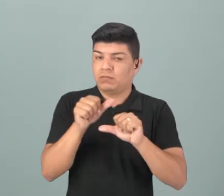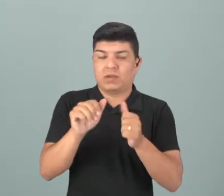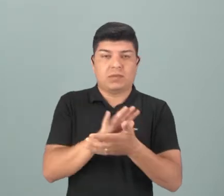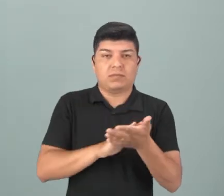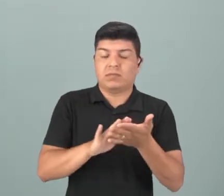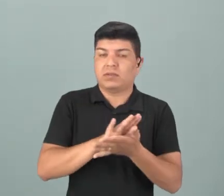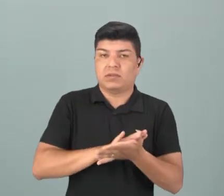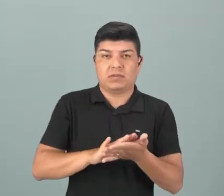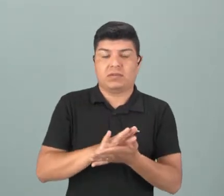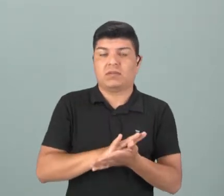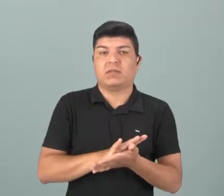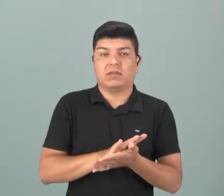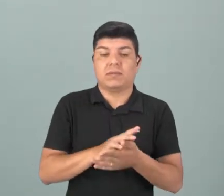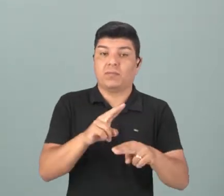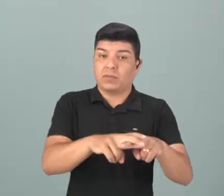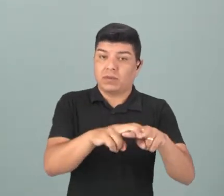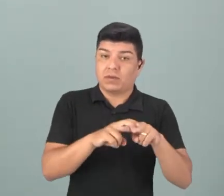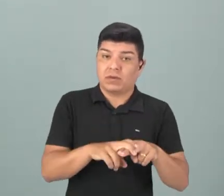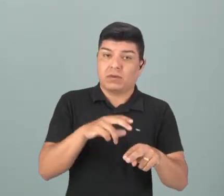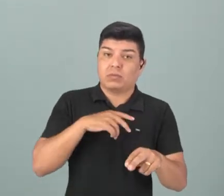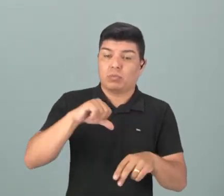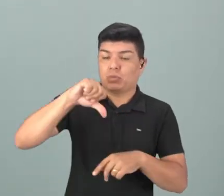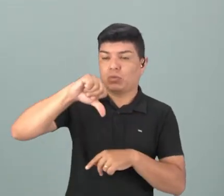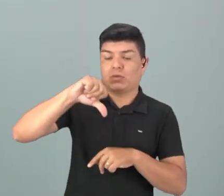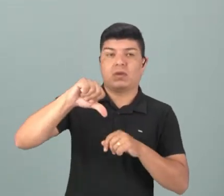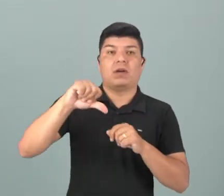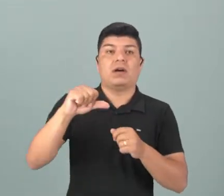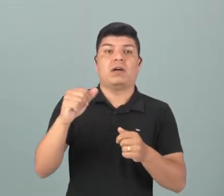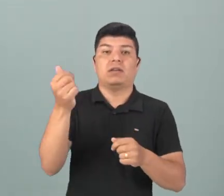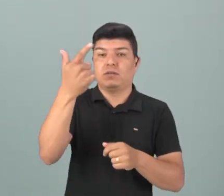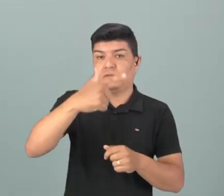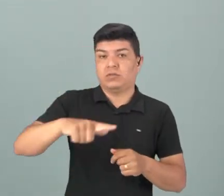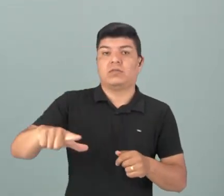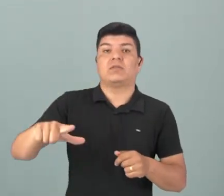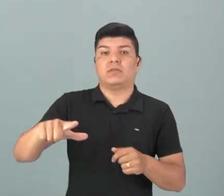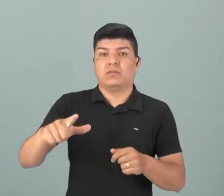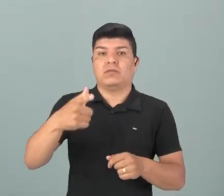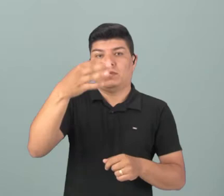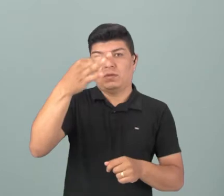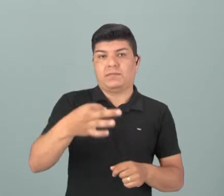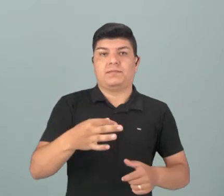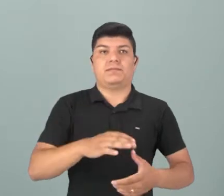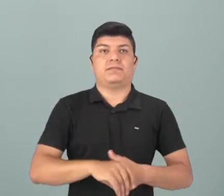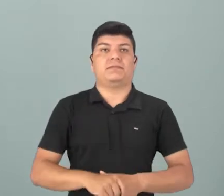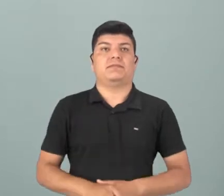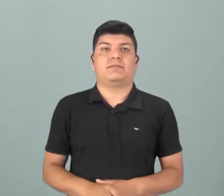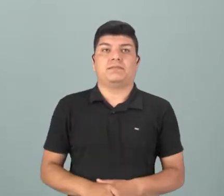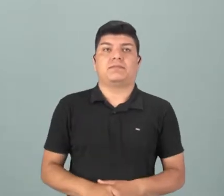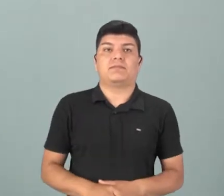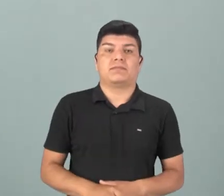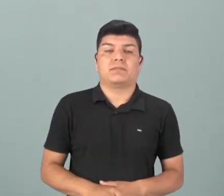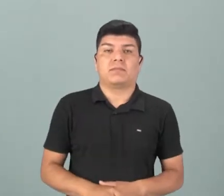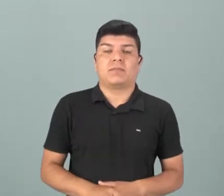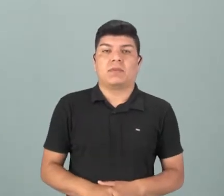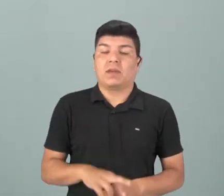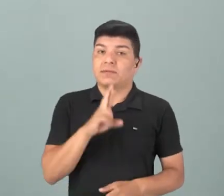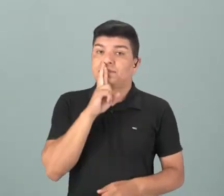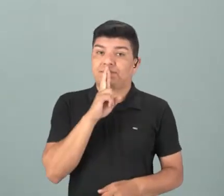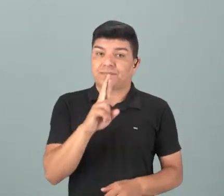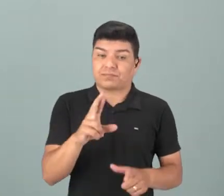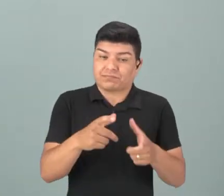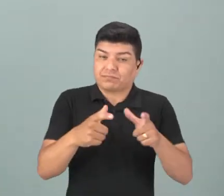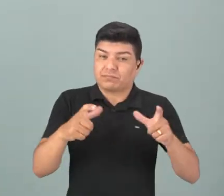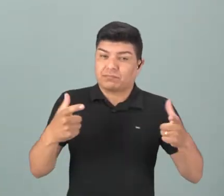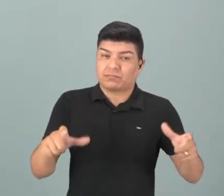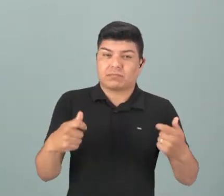moderação então é por isso que nós negativas ele volta à forma original certo Ok quando a gente dar essa resposta